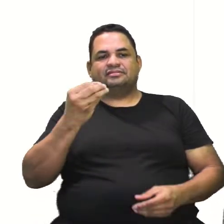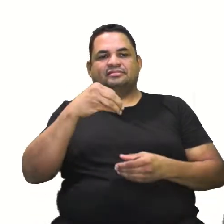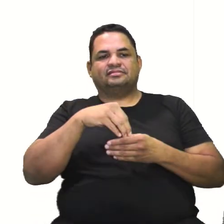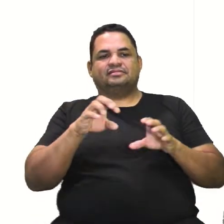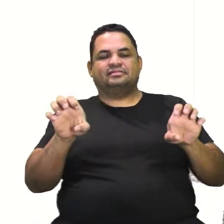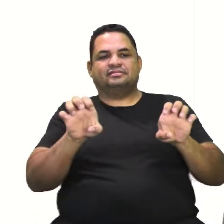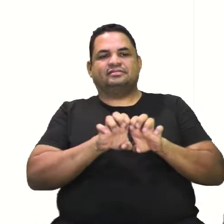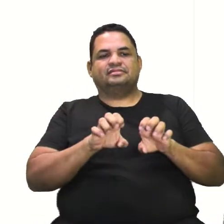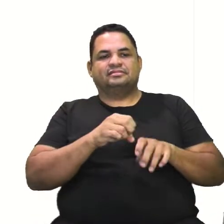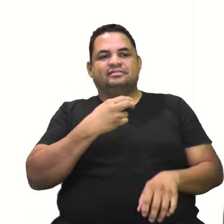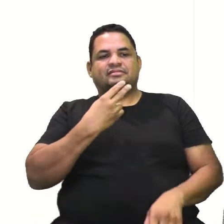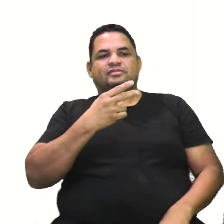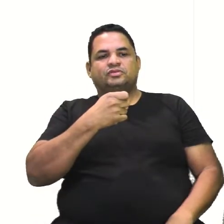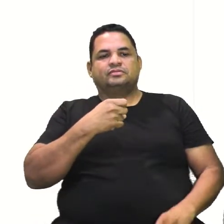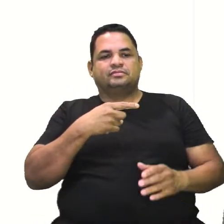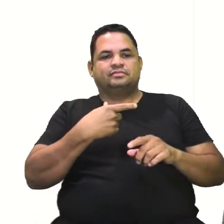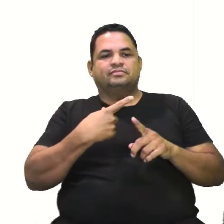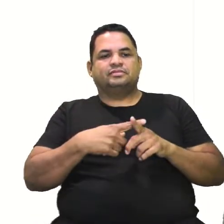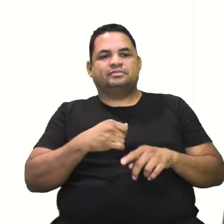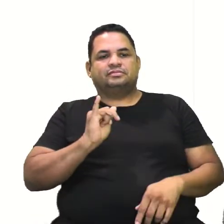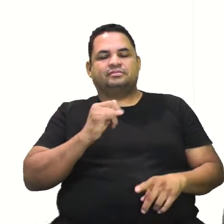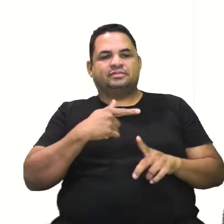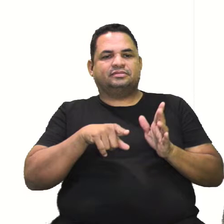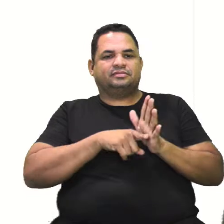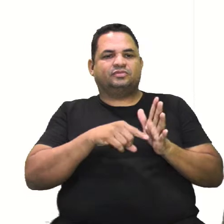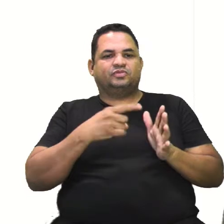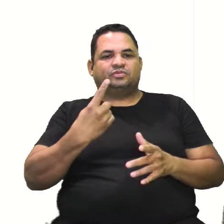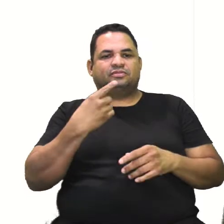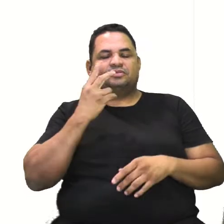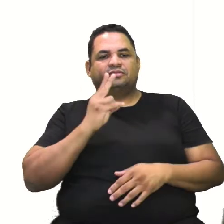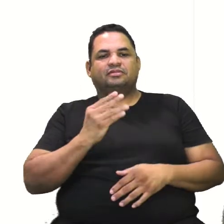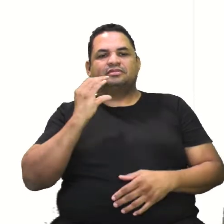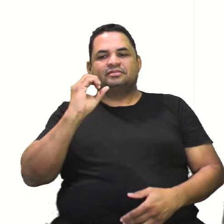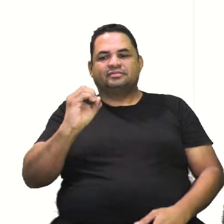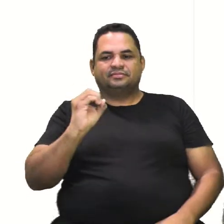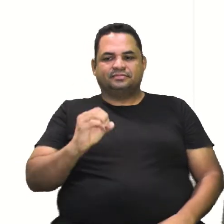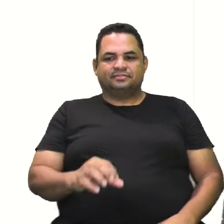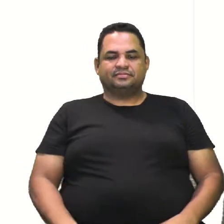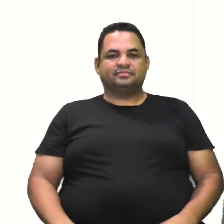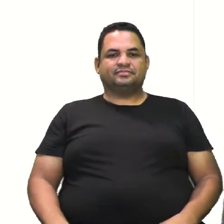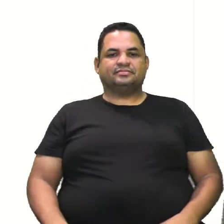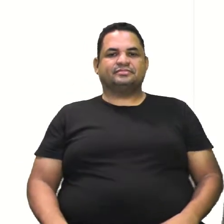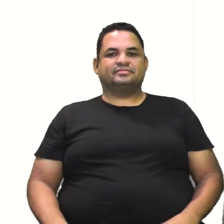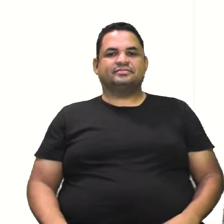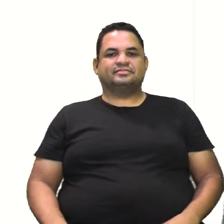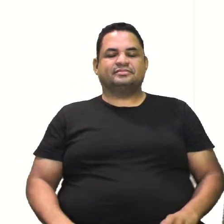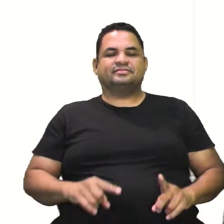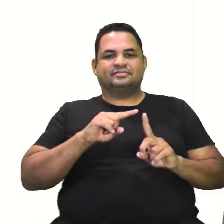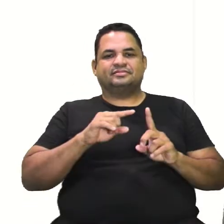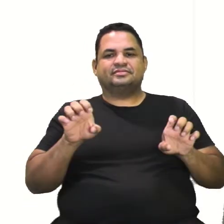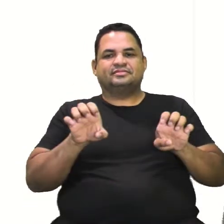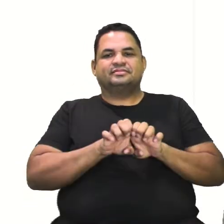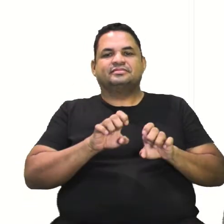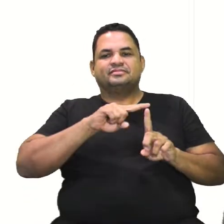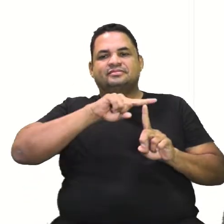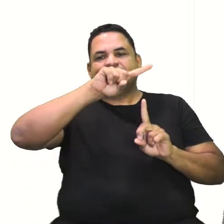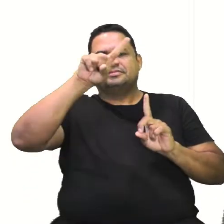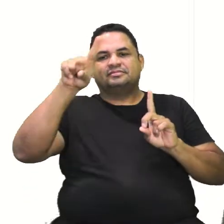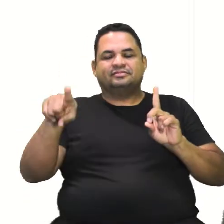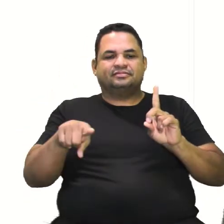de equação 2x mais y menos 1 igual a 0. E a equação